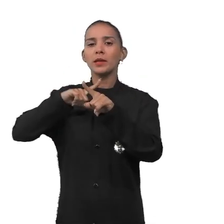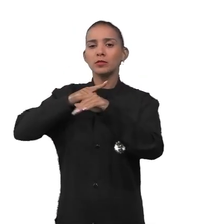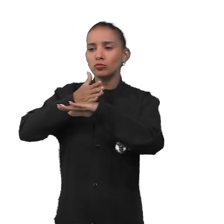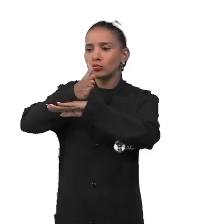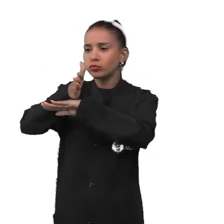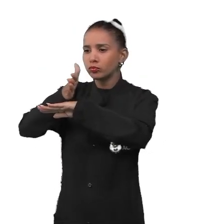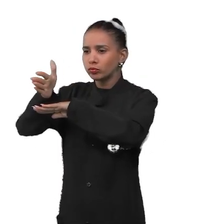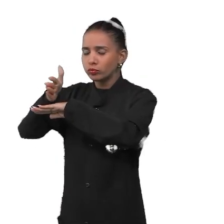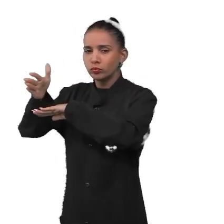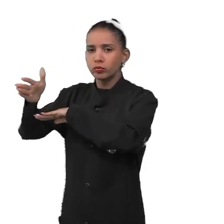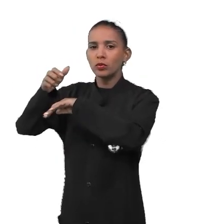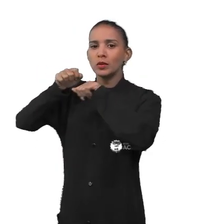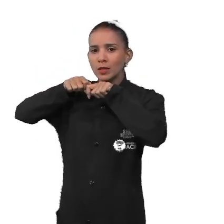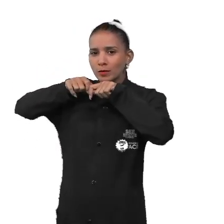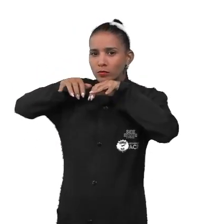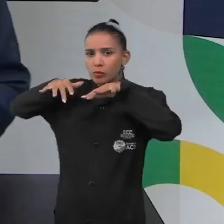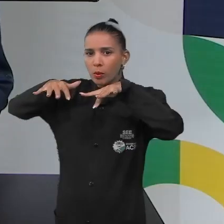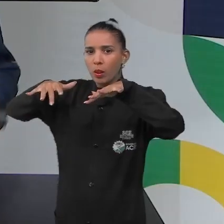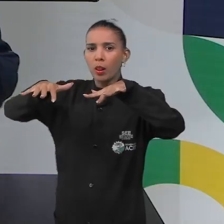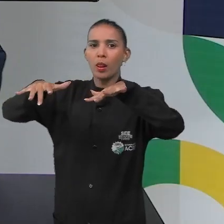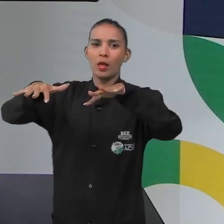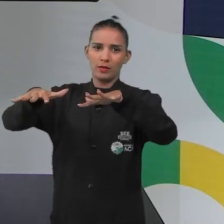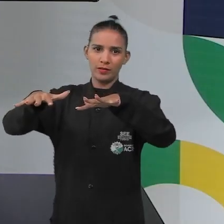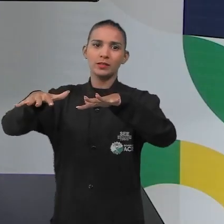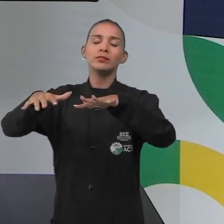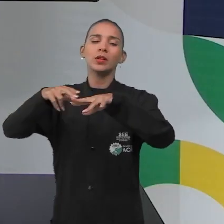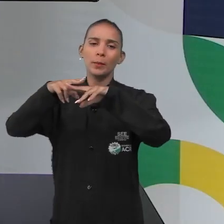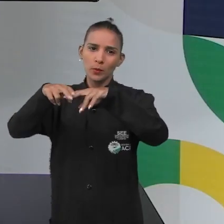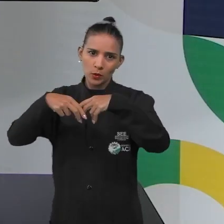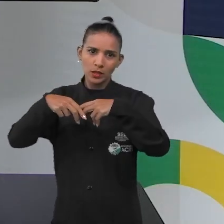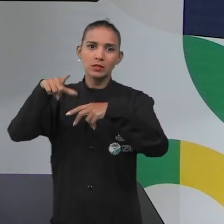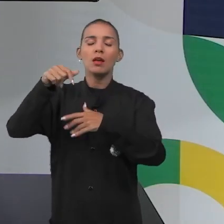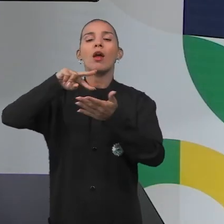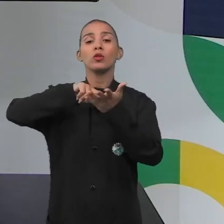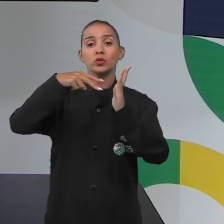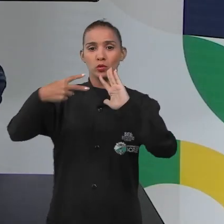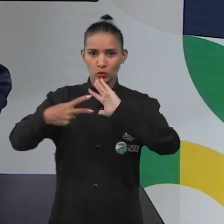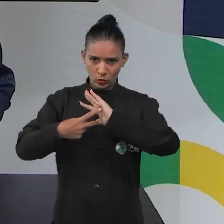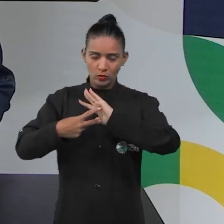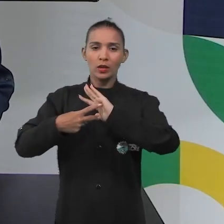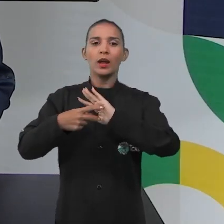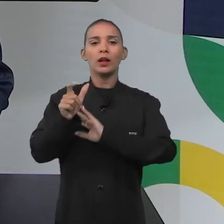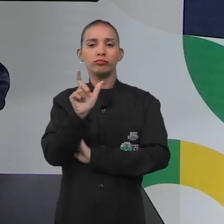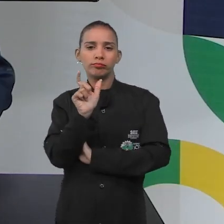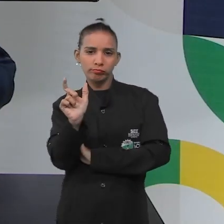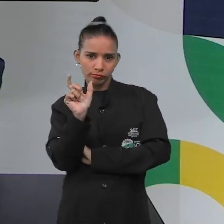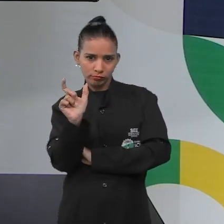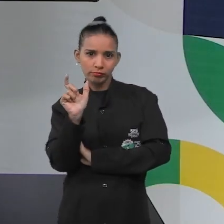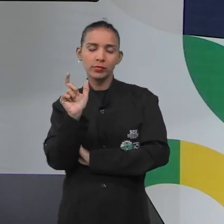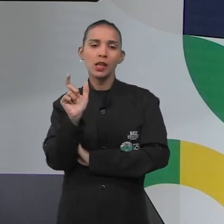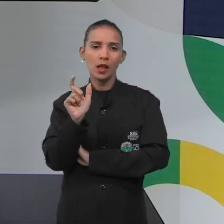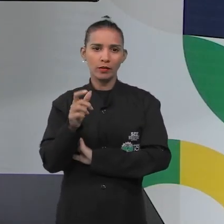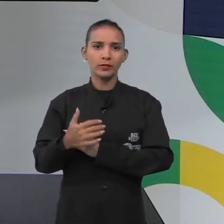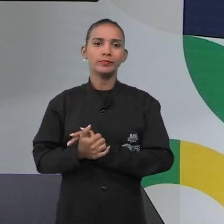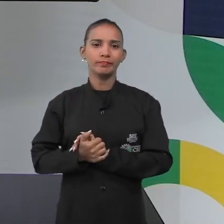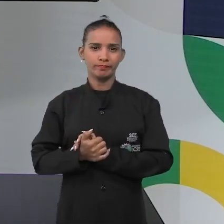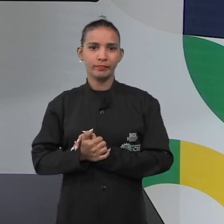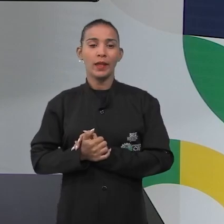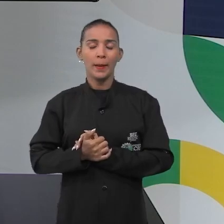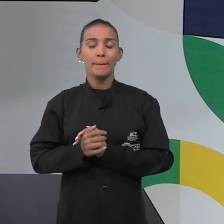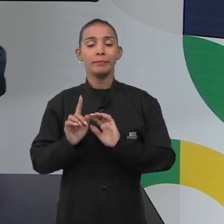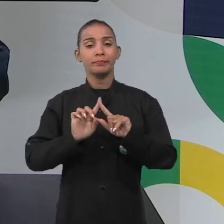são realizados diversos usos. Esse é o conceito de bacias hidrográficas. E as bacias